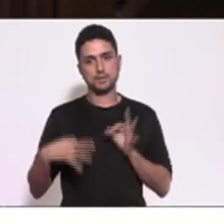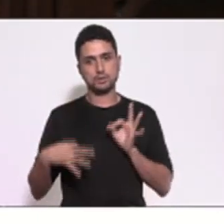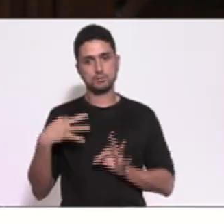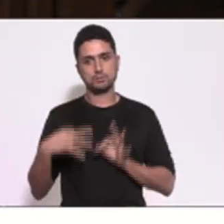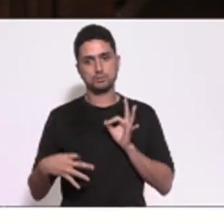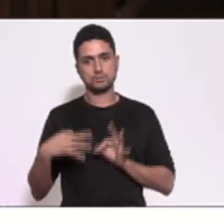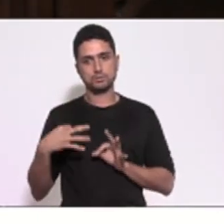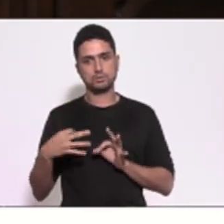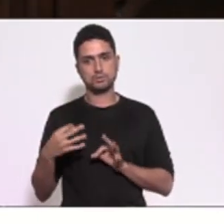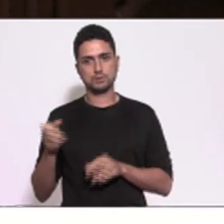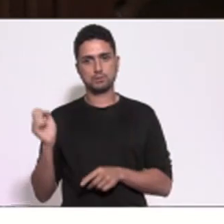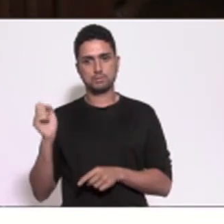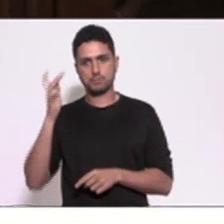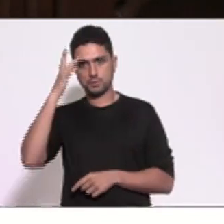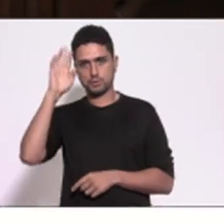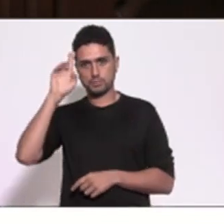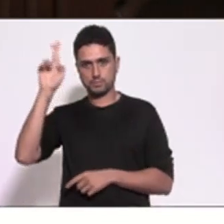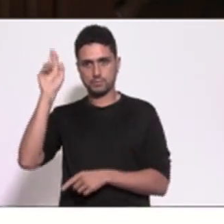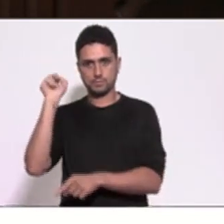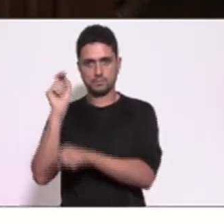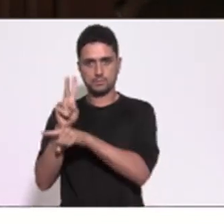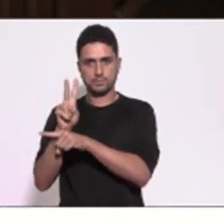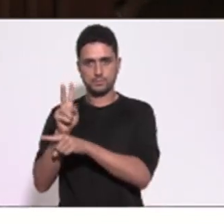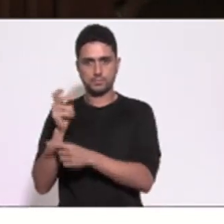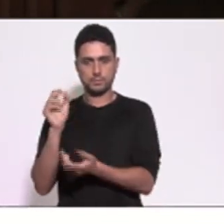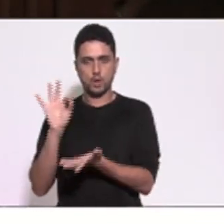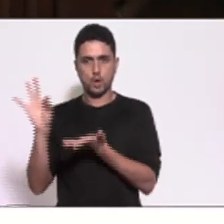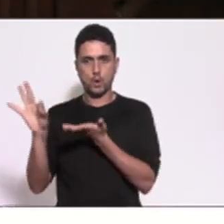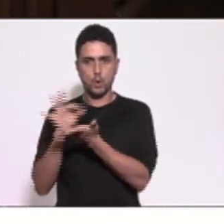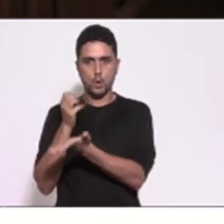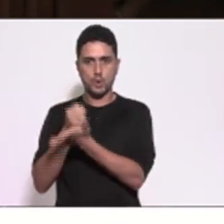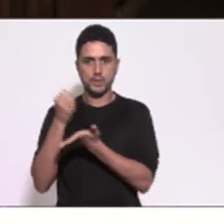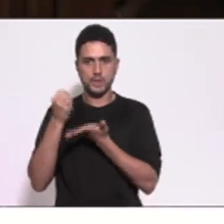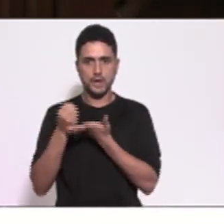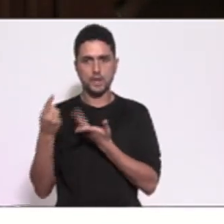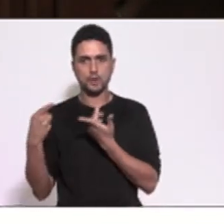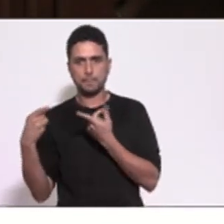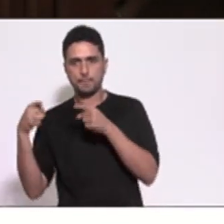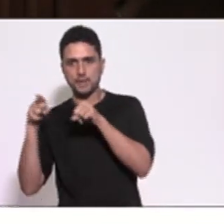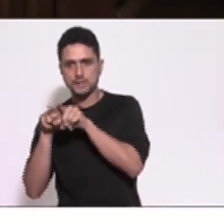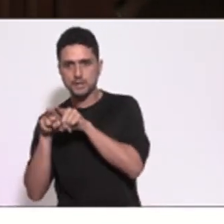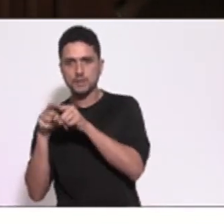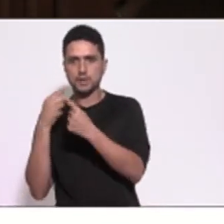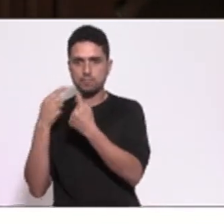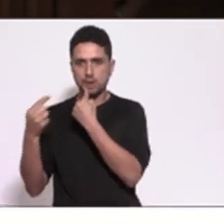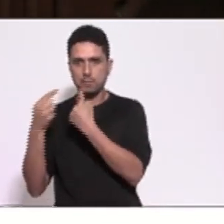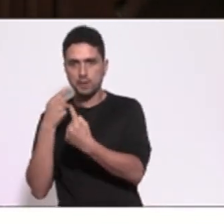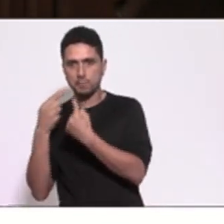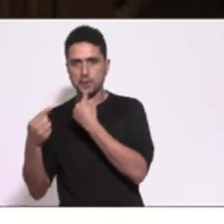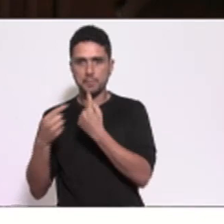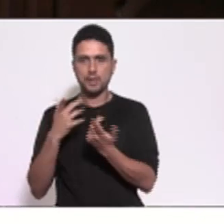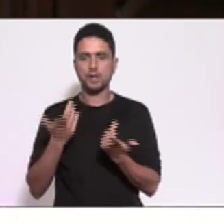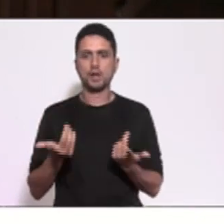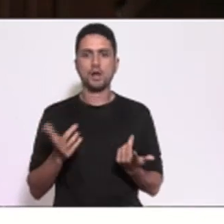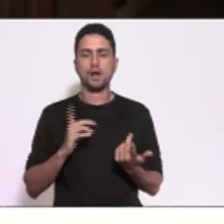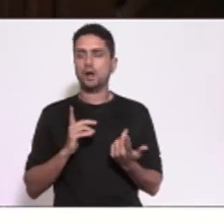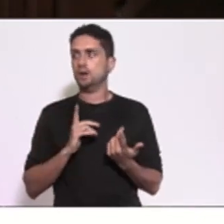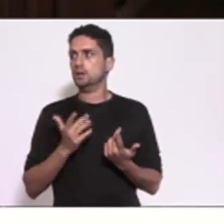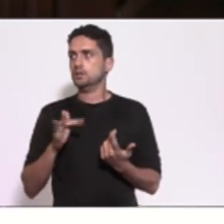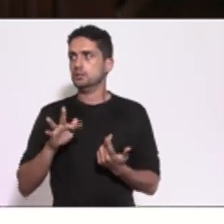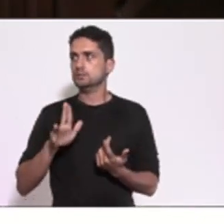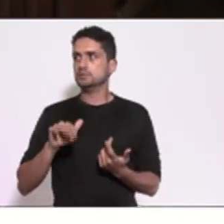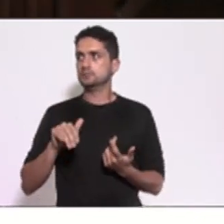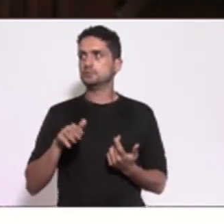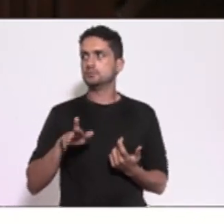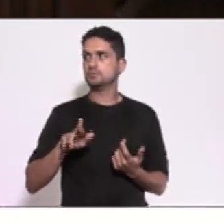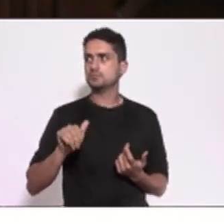para assumir o contrato, os termos de parceria, os termos formais de parceria com a FUBRAE e com a